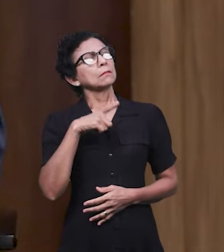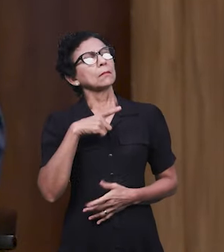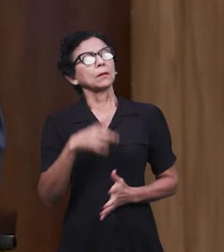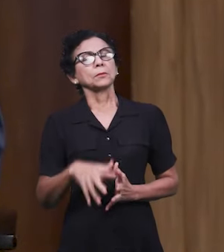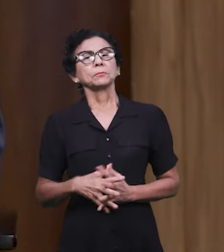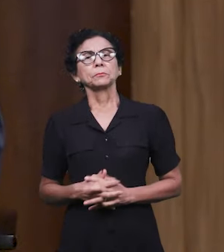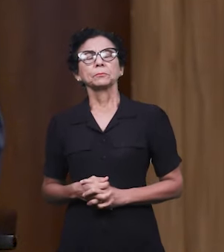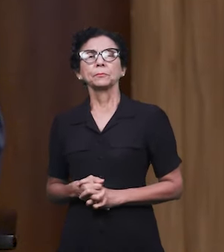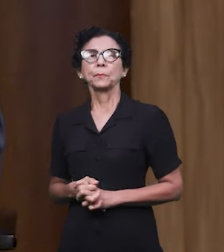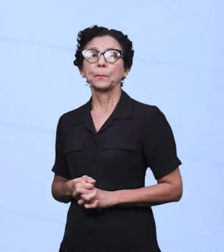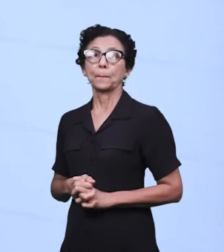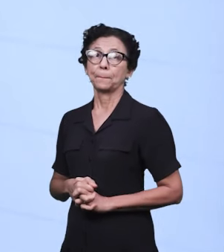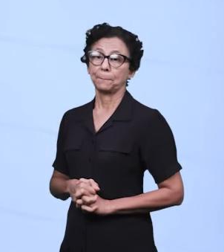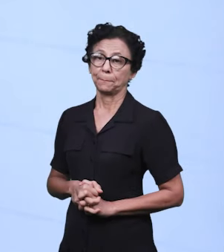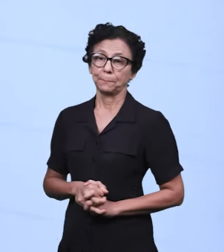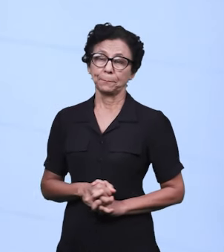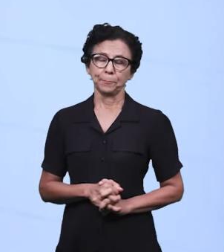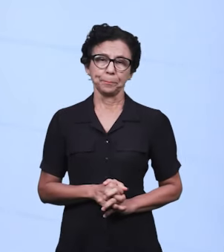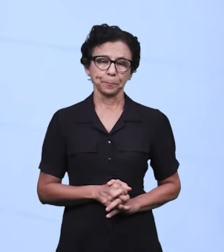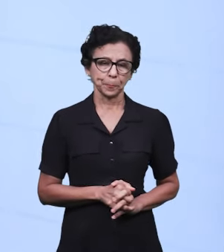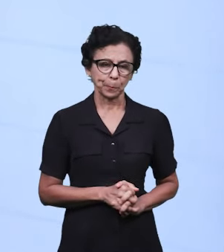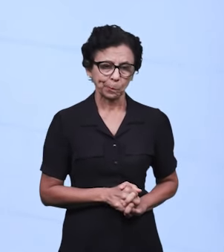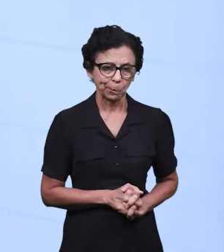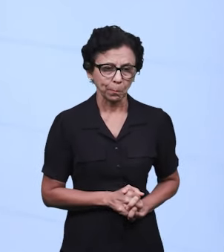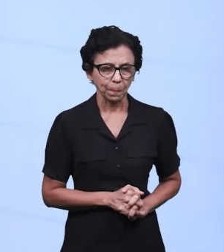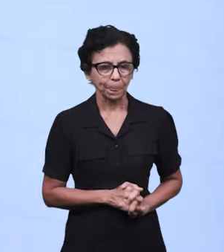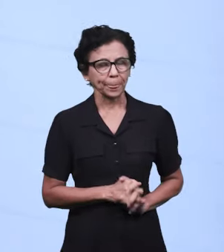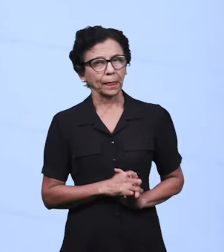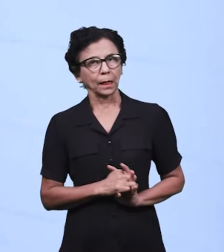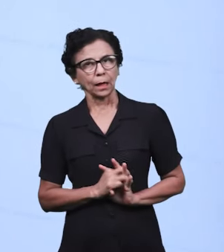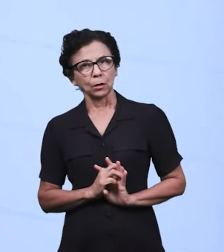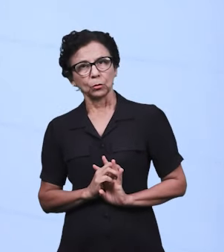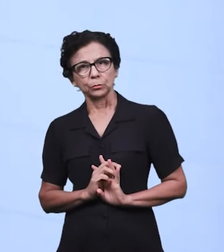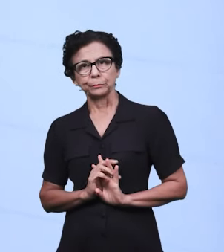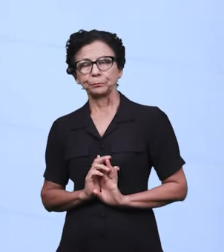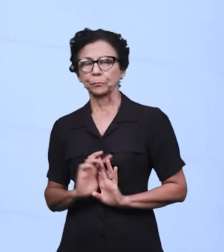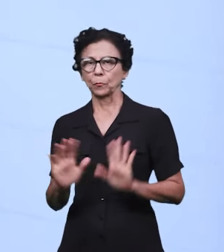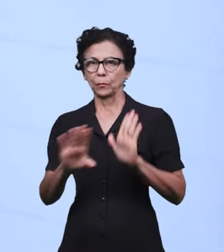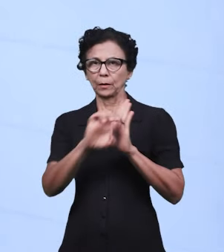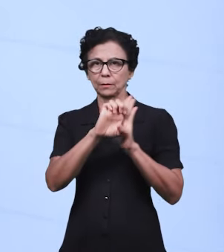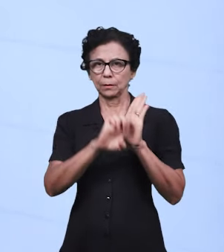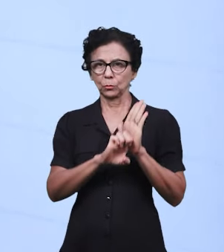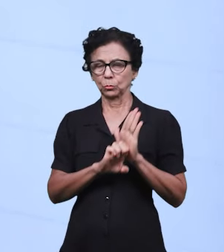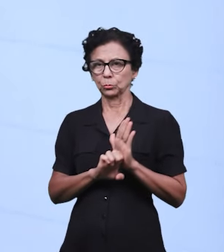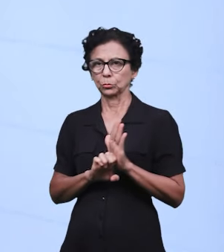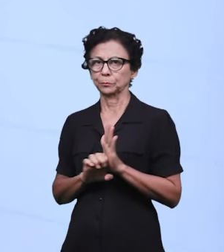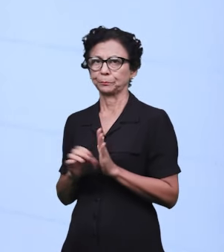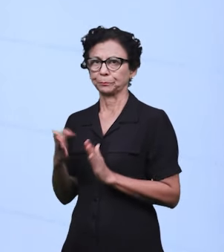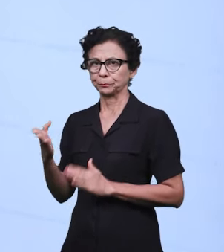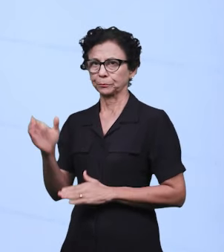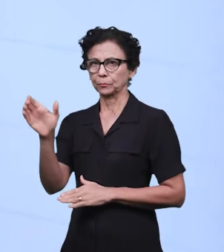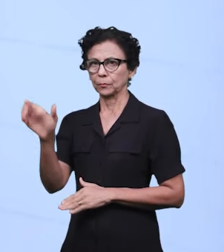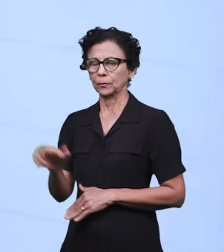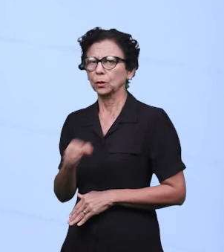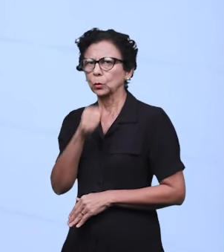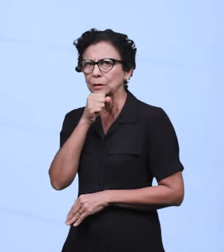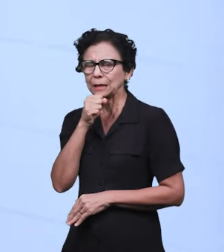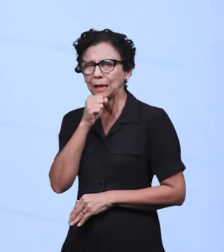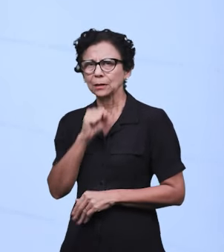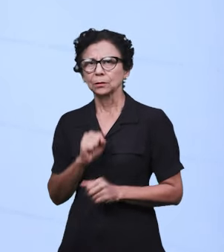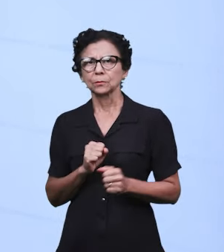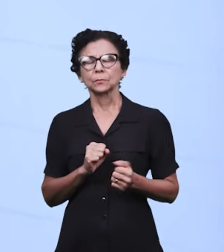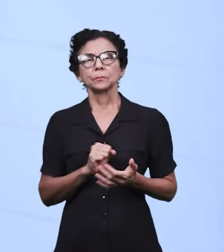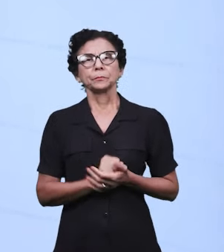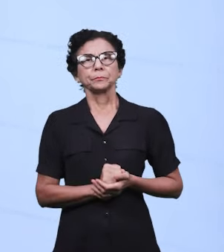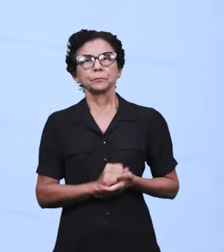Maurício? Quando nós vamos para o Estatuto da Pessoa Idosa, nós vamos ver que do artigo 8º